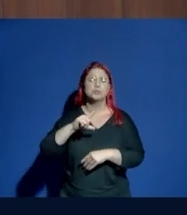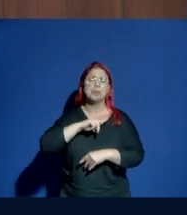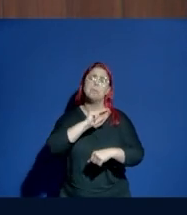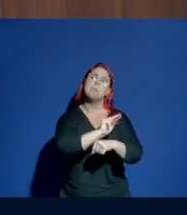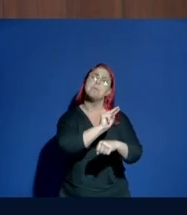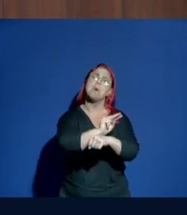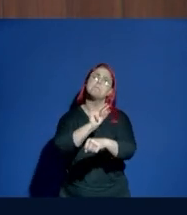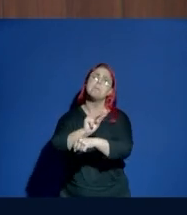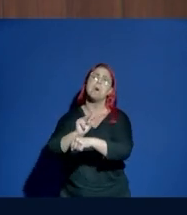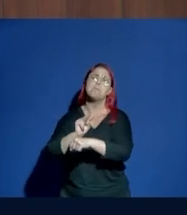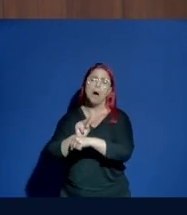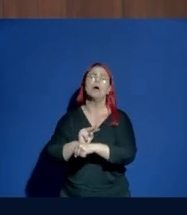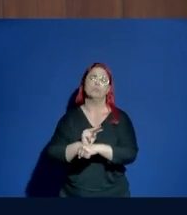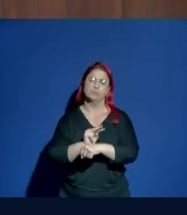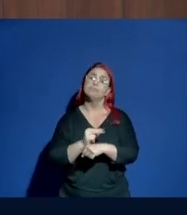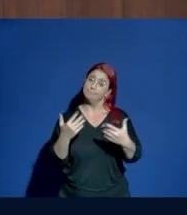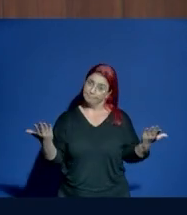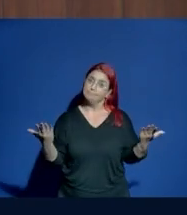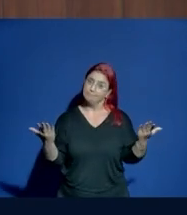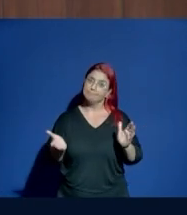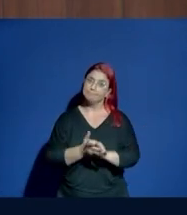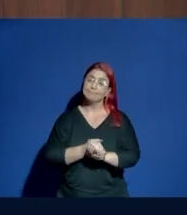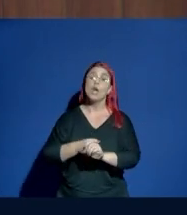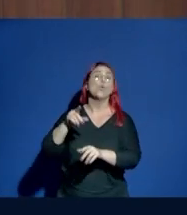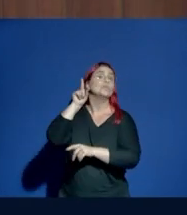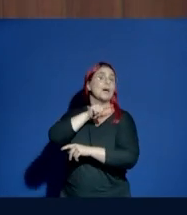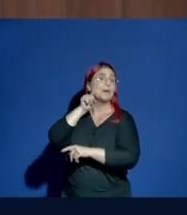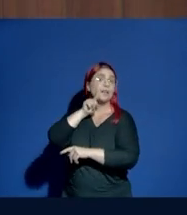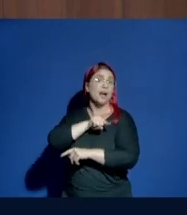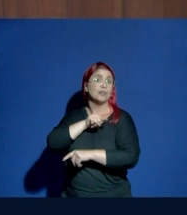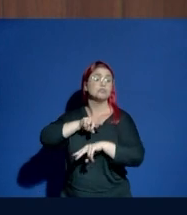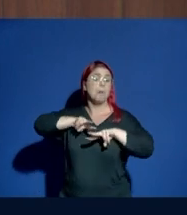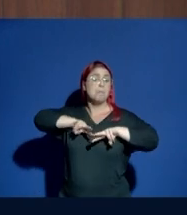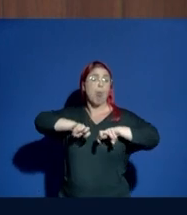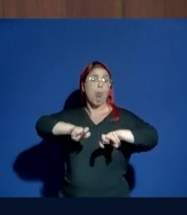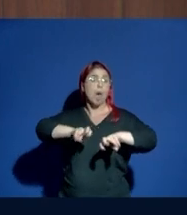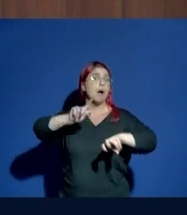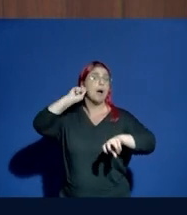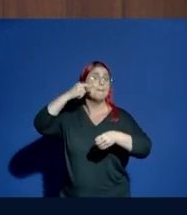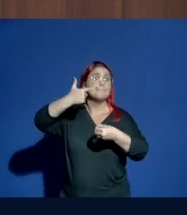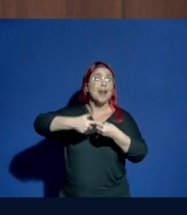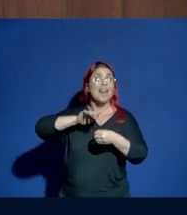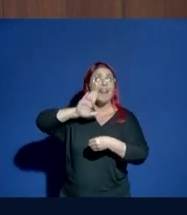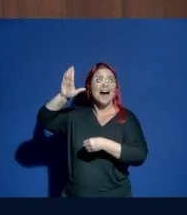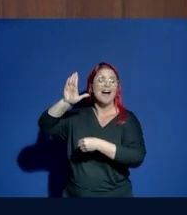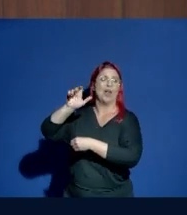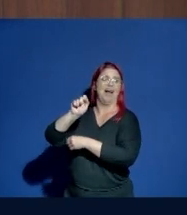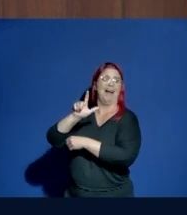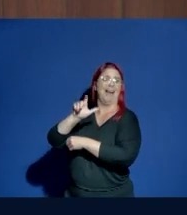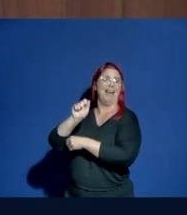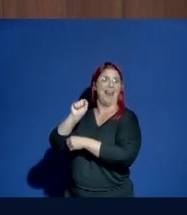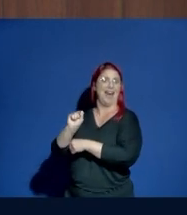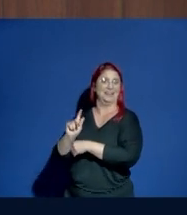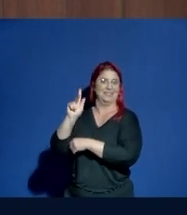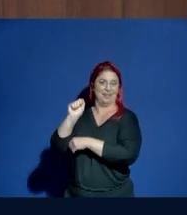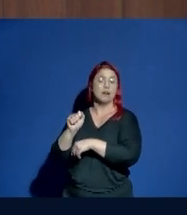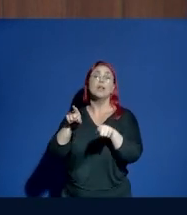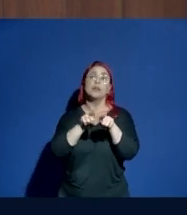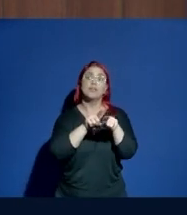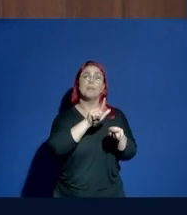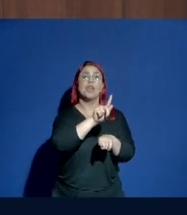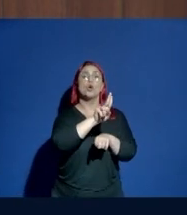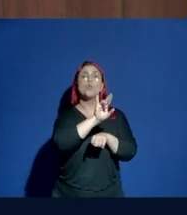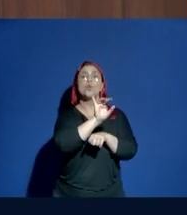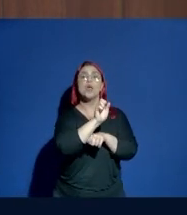cuidar muito bem das suas reservas Tá certo os americanos estão explorando petróleo no Alasca Tá certo e a Guiana tava